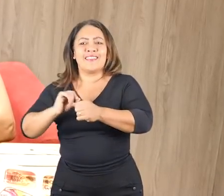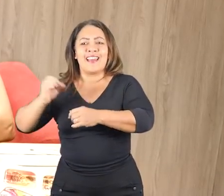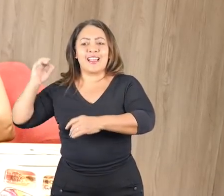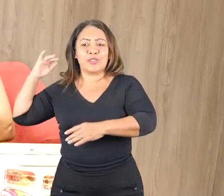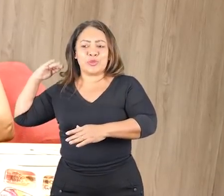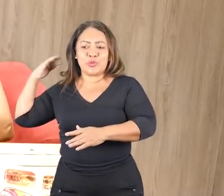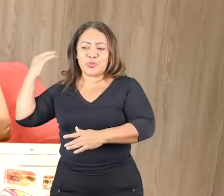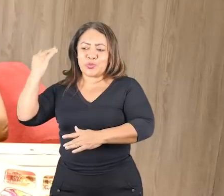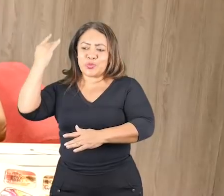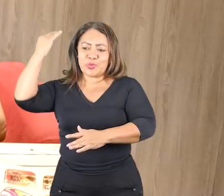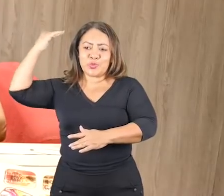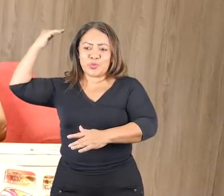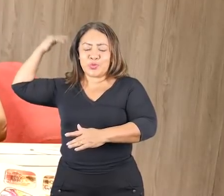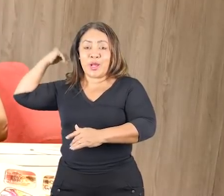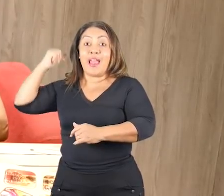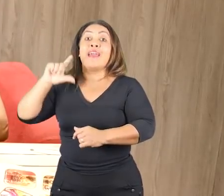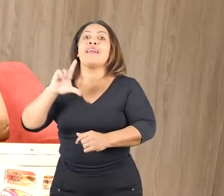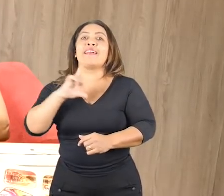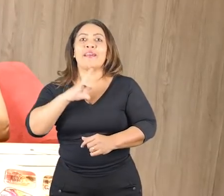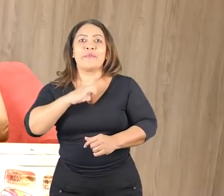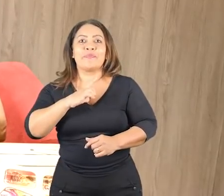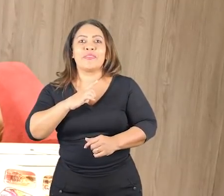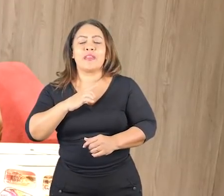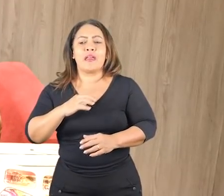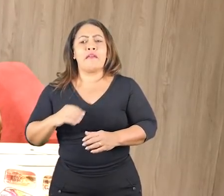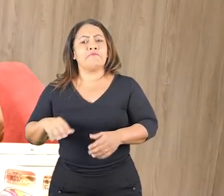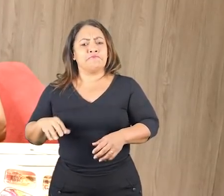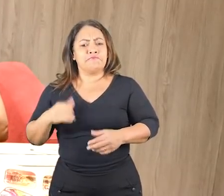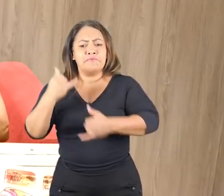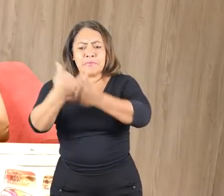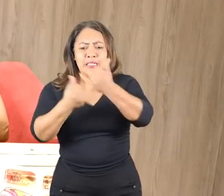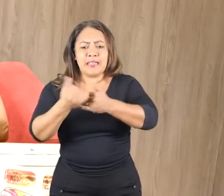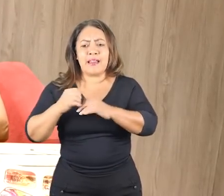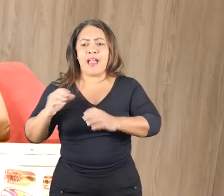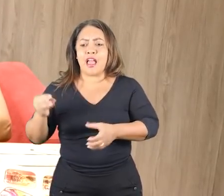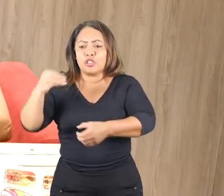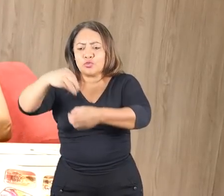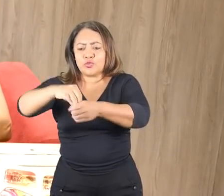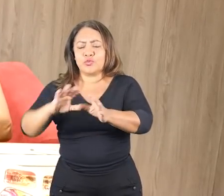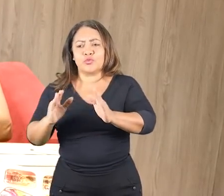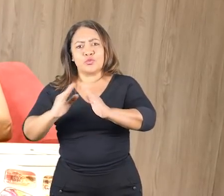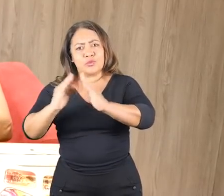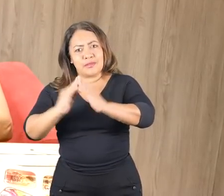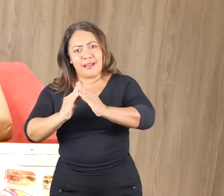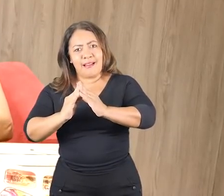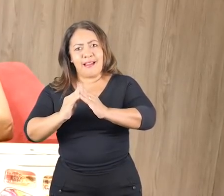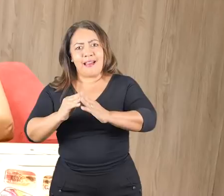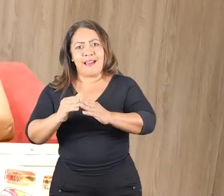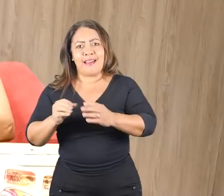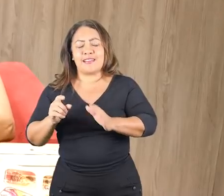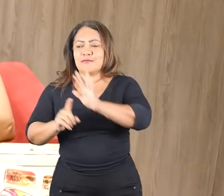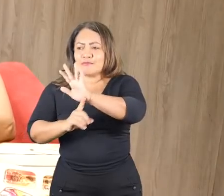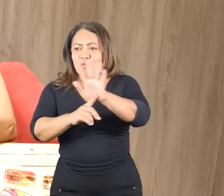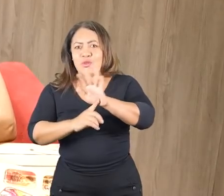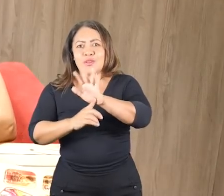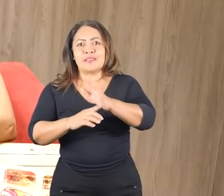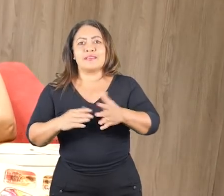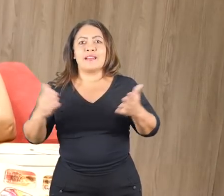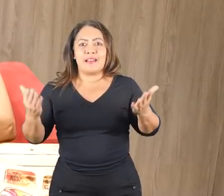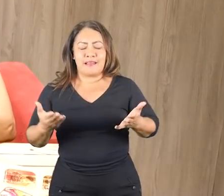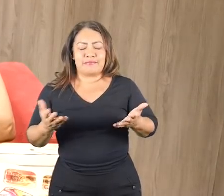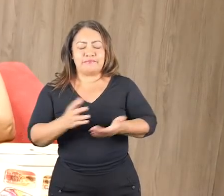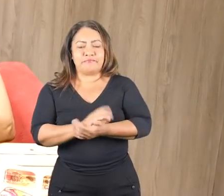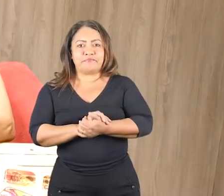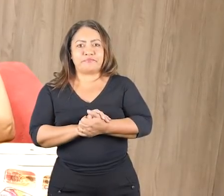infância. Brinquem com as crianças com as coisas que tem, com os objetos que tem dentro de casa. Então é isso que a gente quer